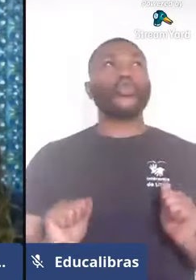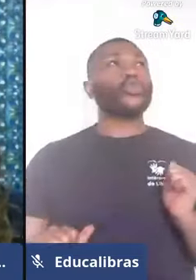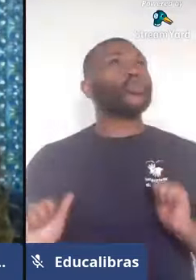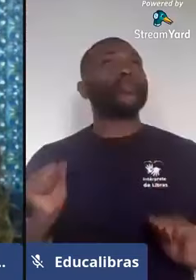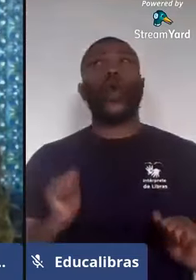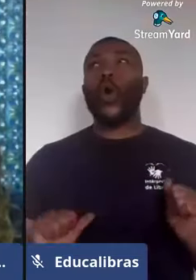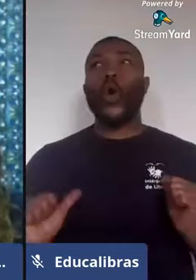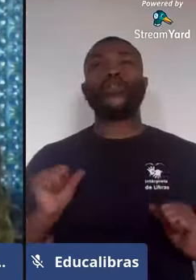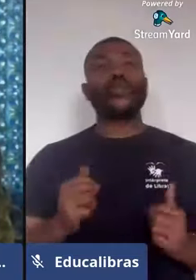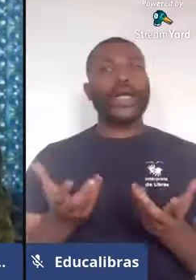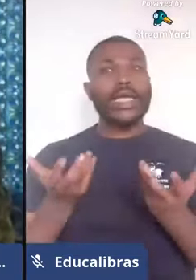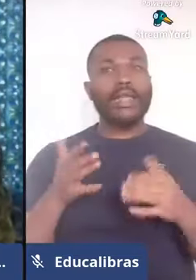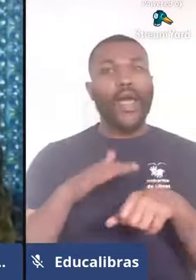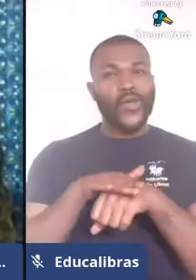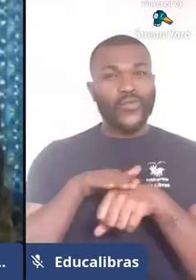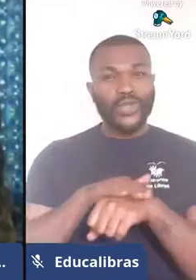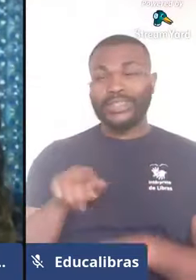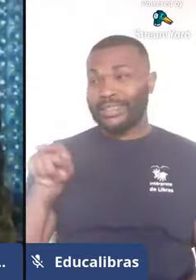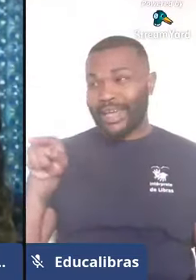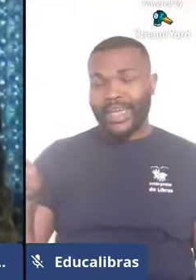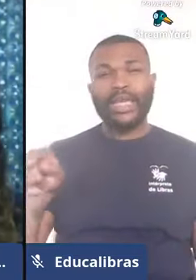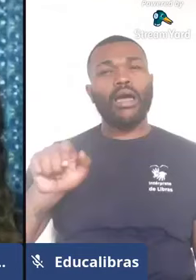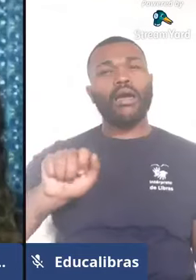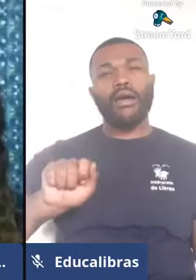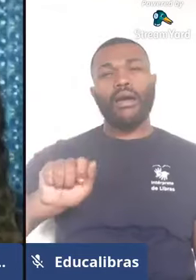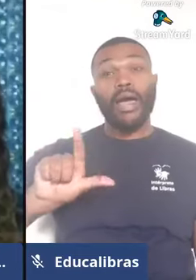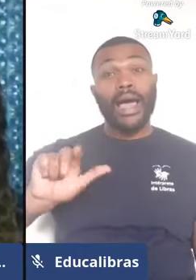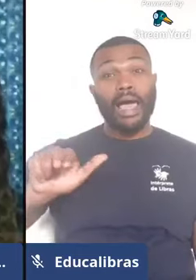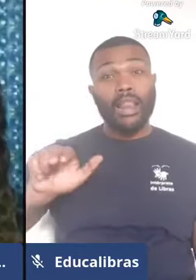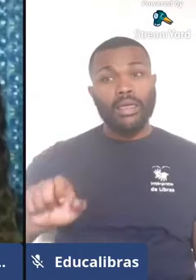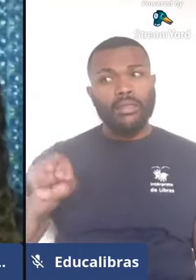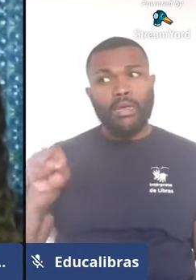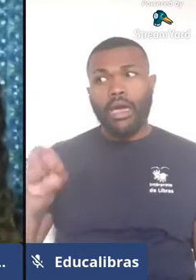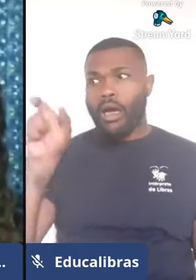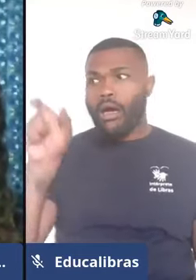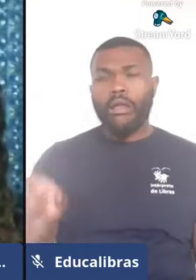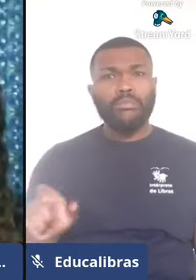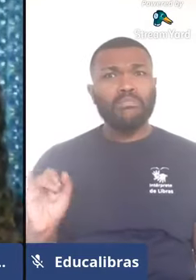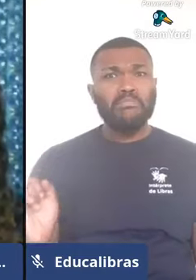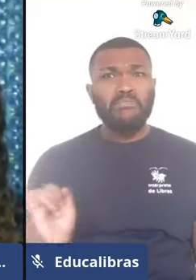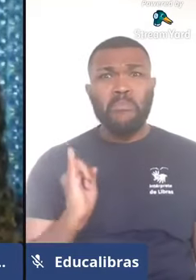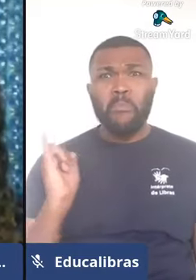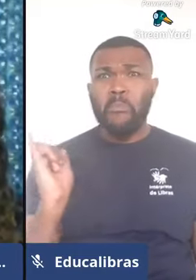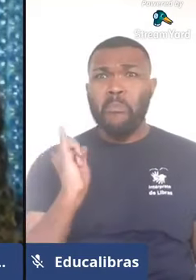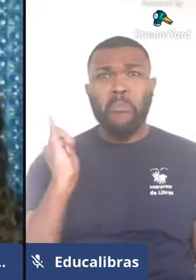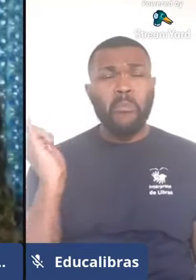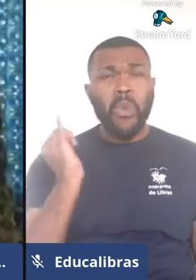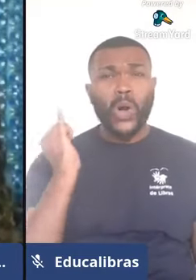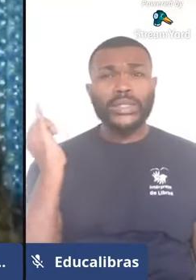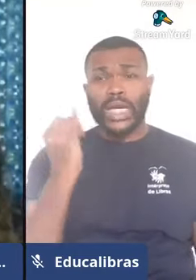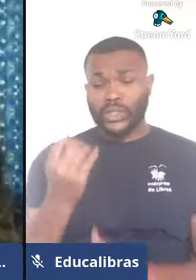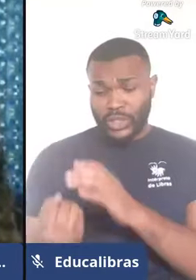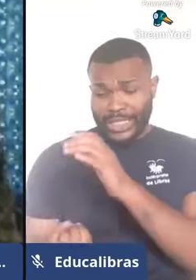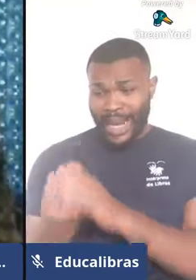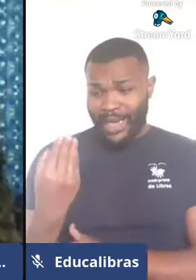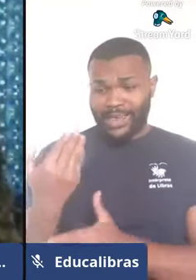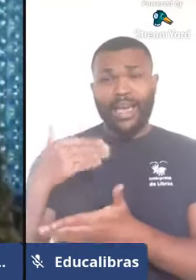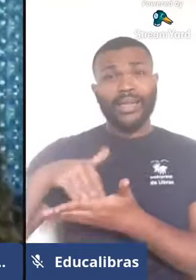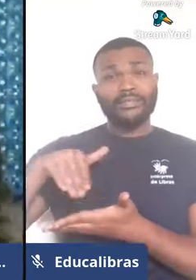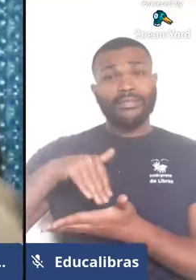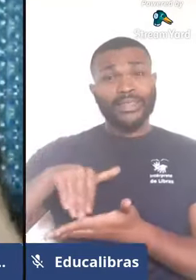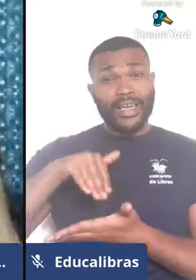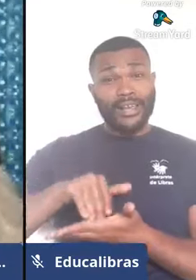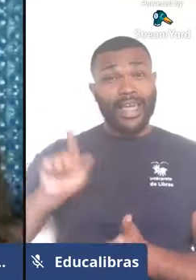bate-papo, porque a Aline ela teve um papel importantíssimo na criação da Secretaria. Ela